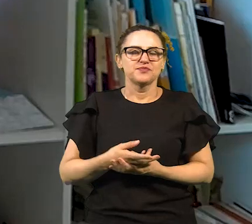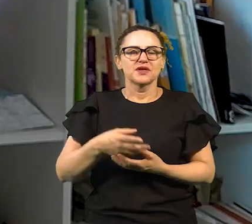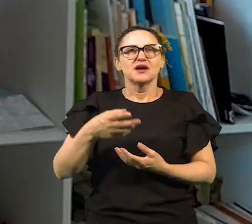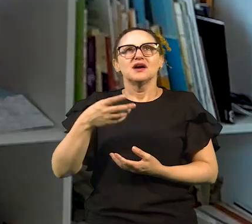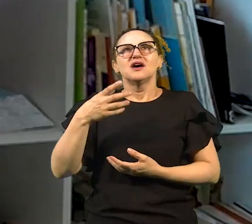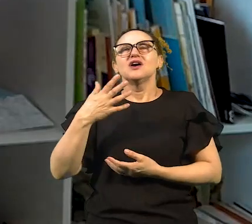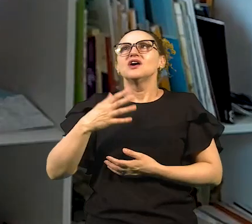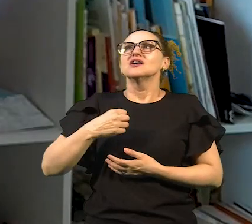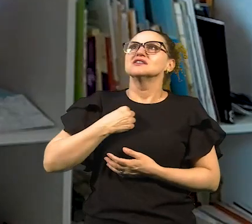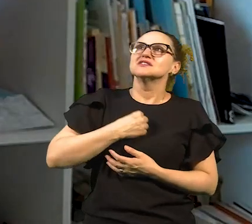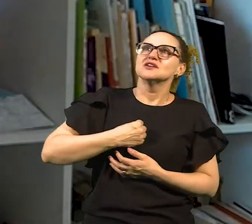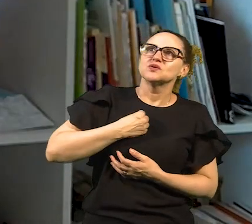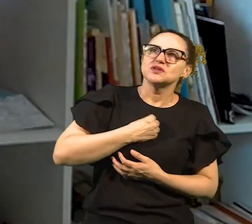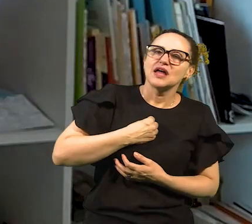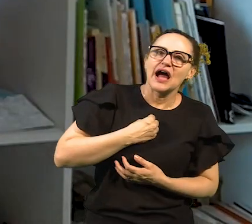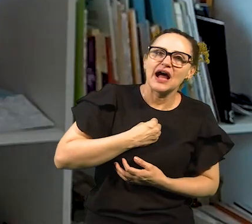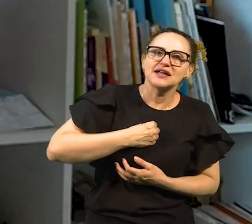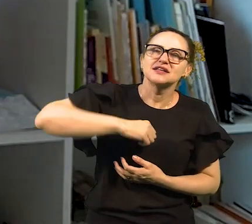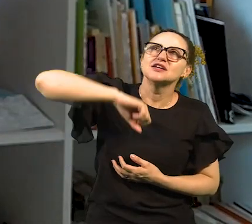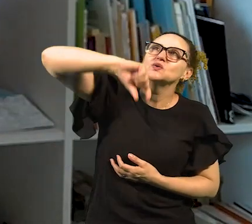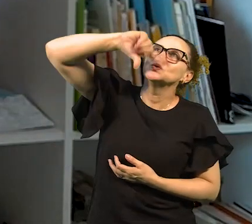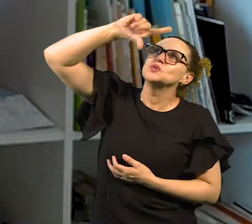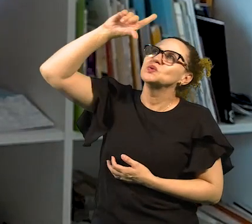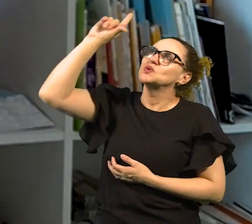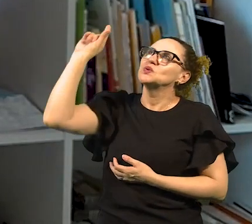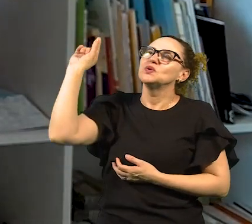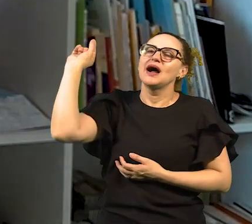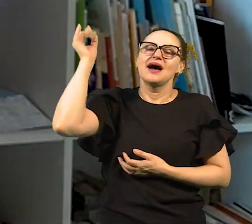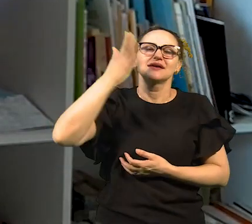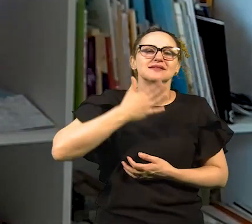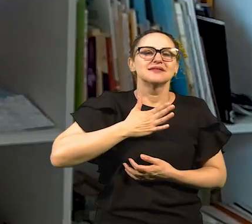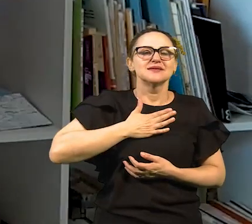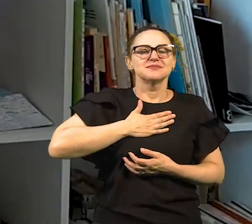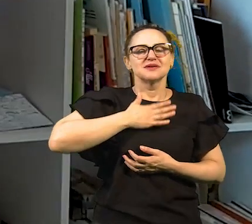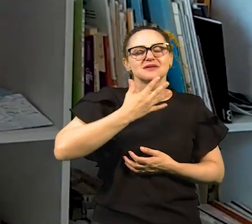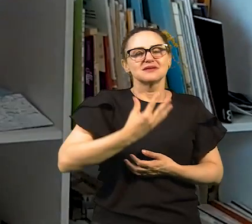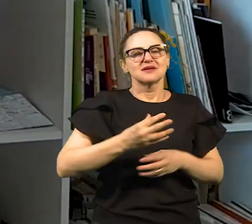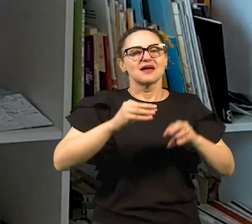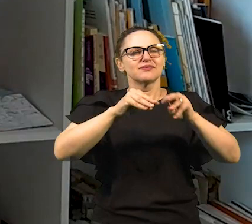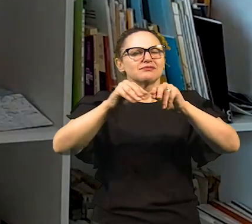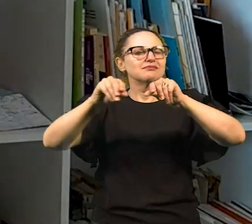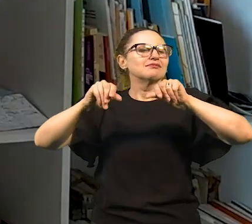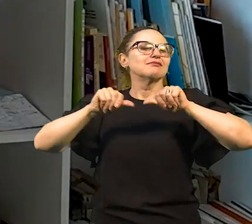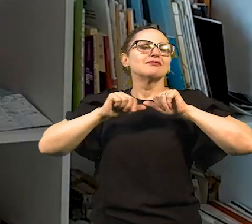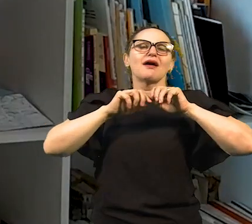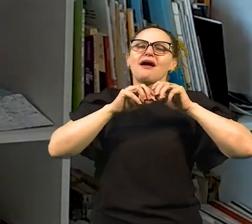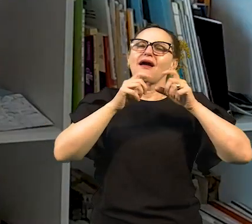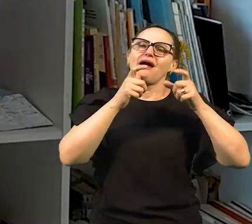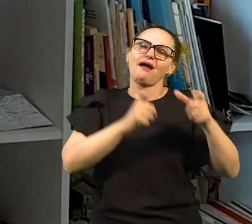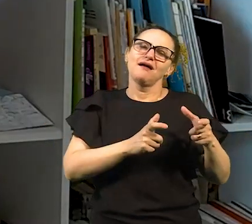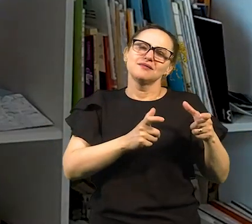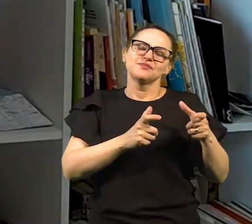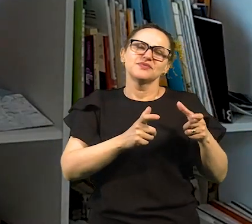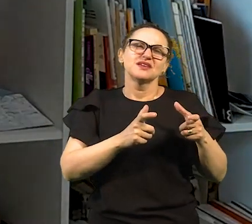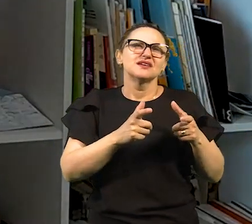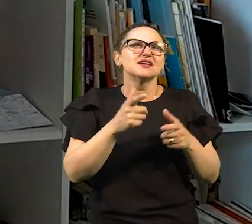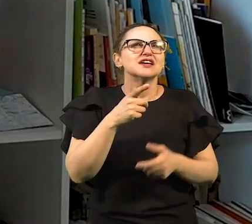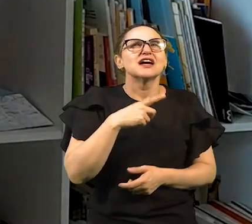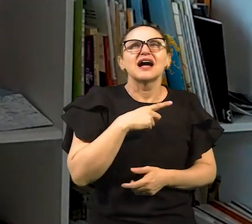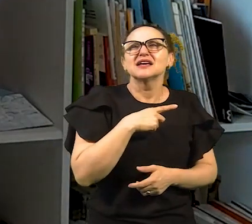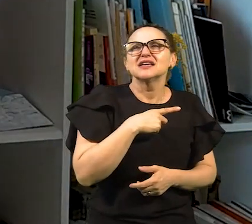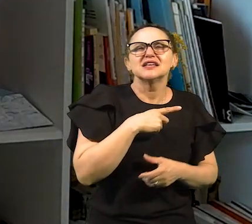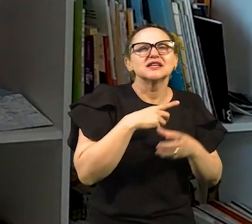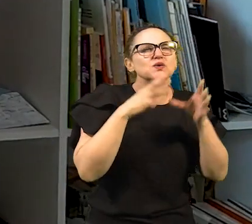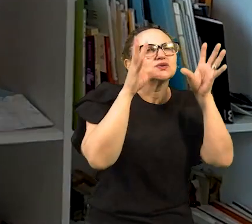minha terra, lá na terra branquejando folhas secas pelo chão. Este luar, cada cidade, tão escuro, não tem aquela saudade do